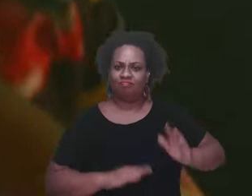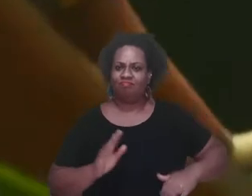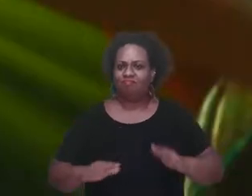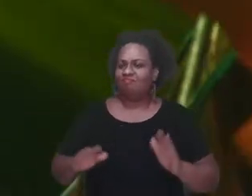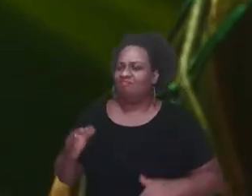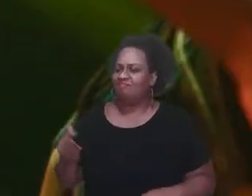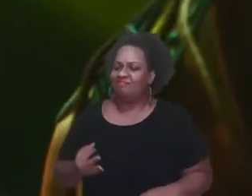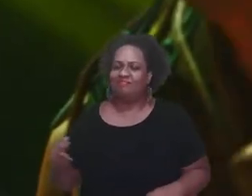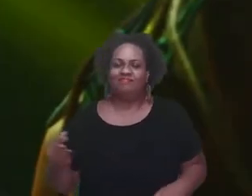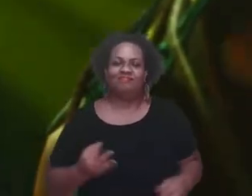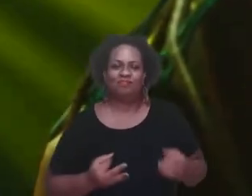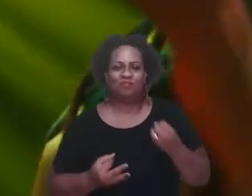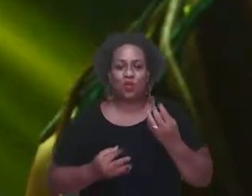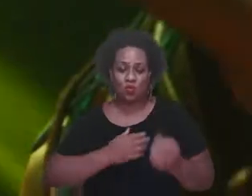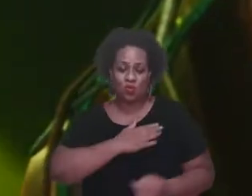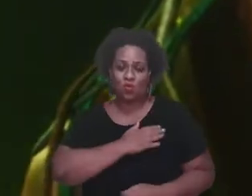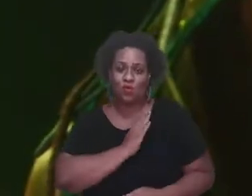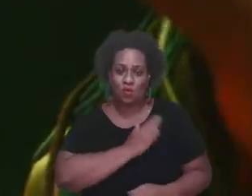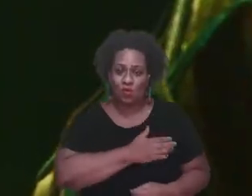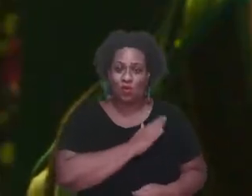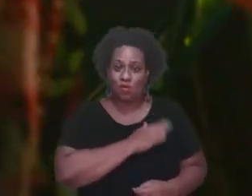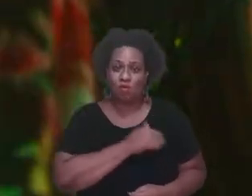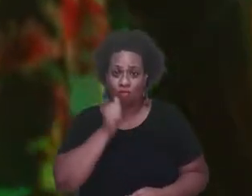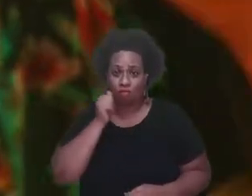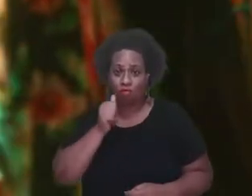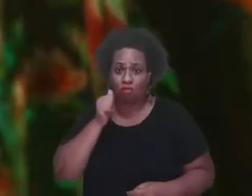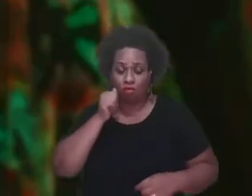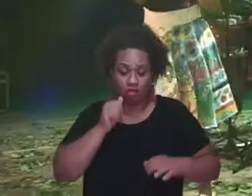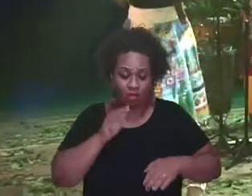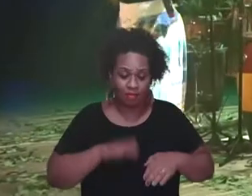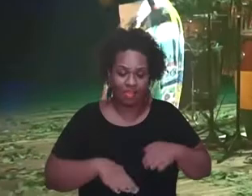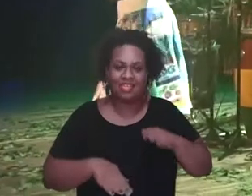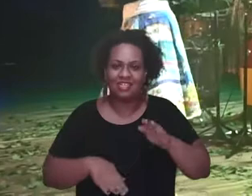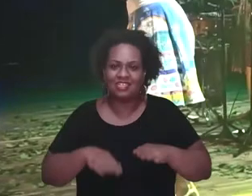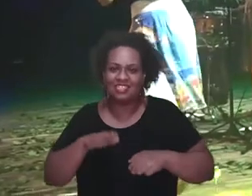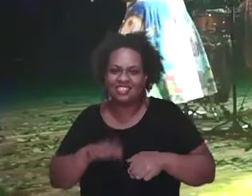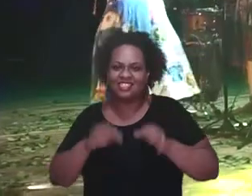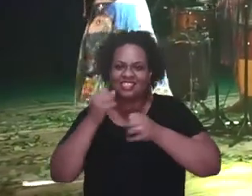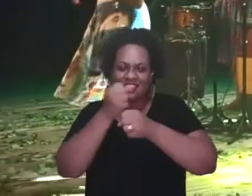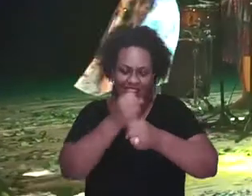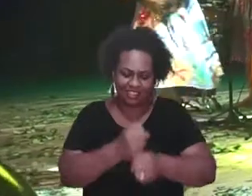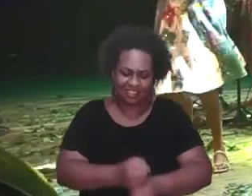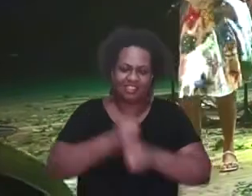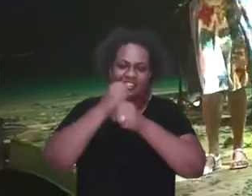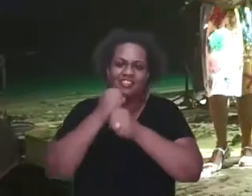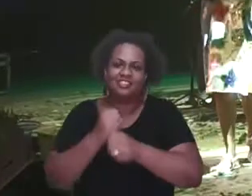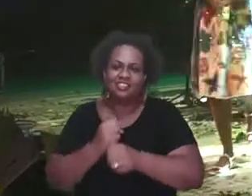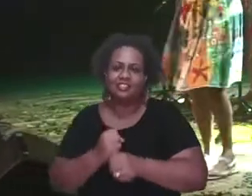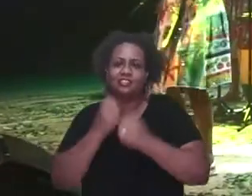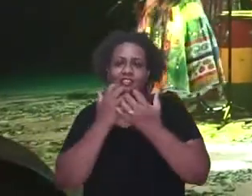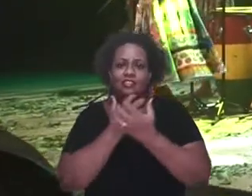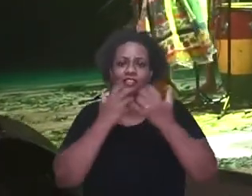batuque EA terceiro por quê de bom coração Peppa Pig me avisou segundo vilão